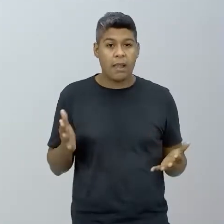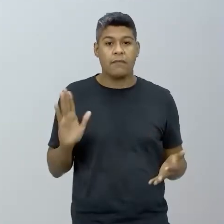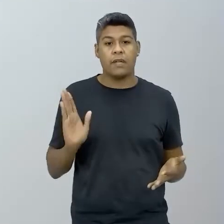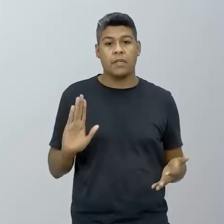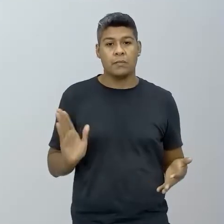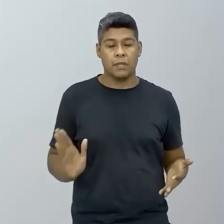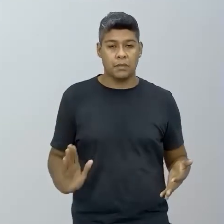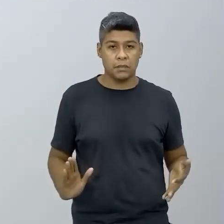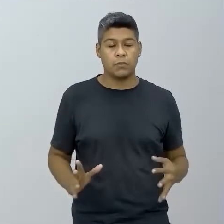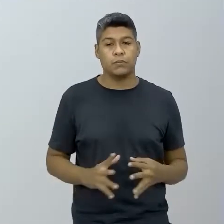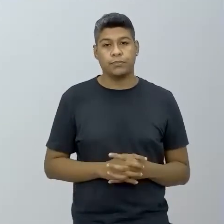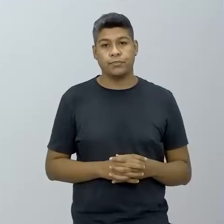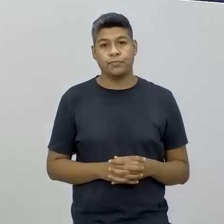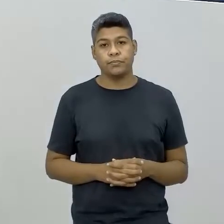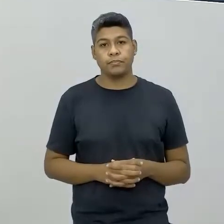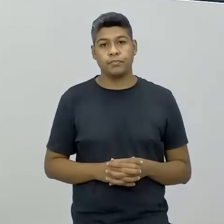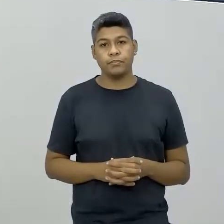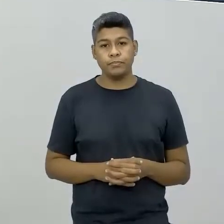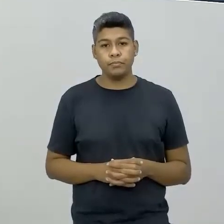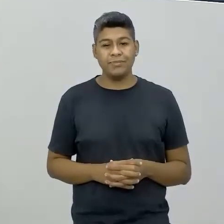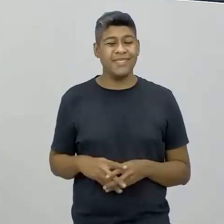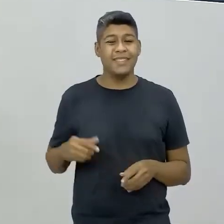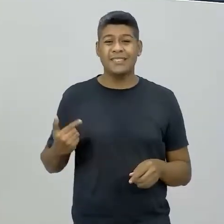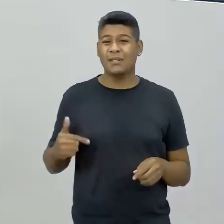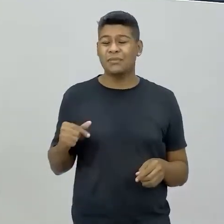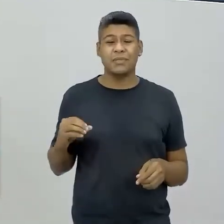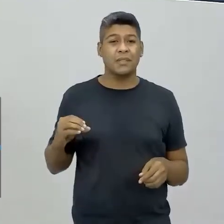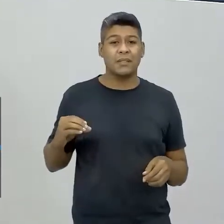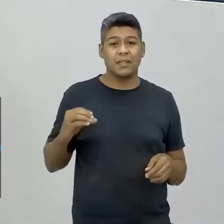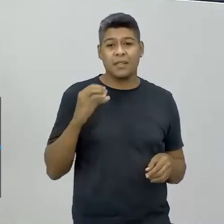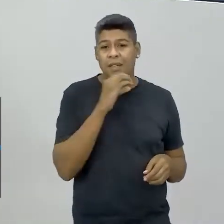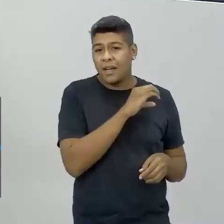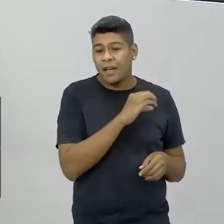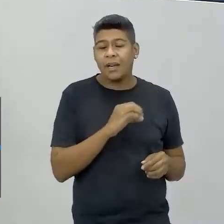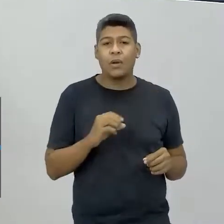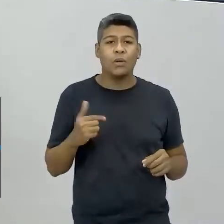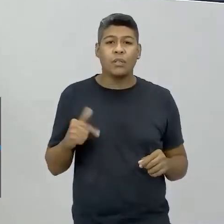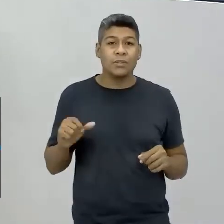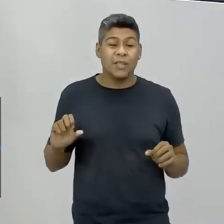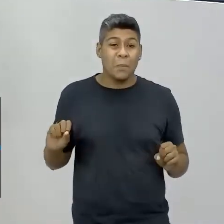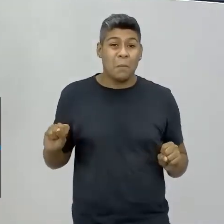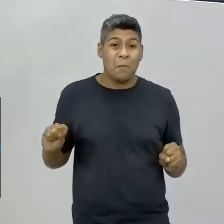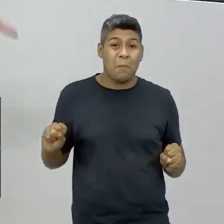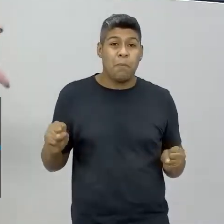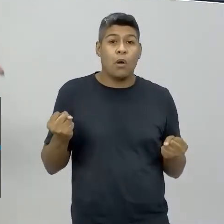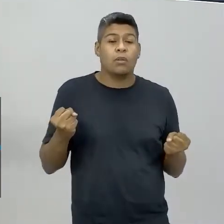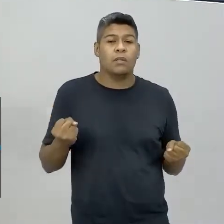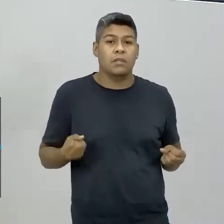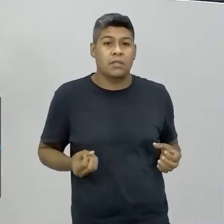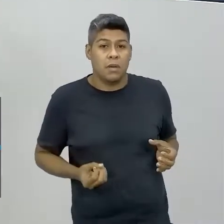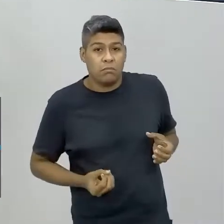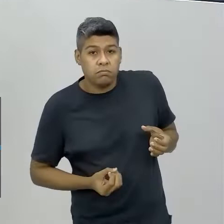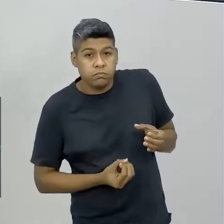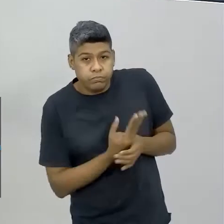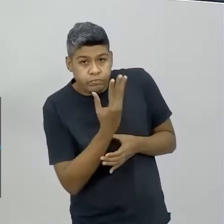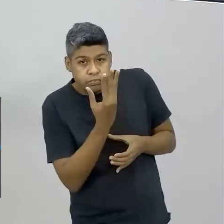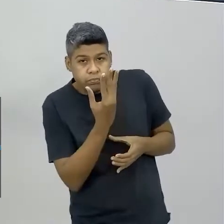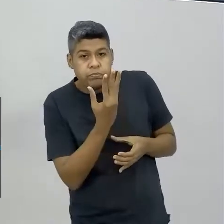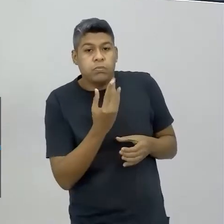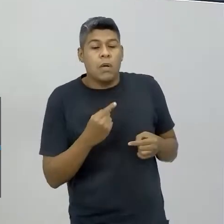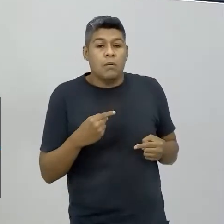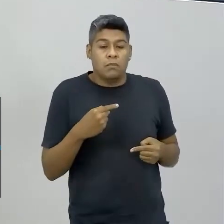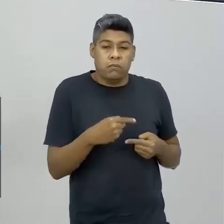tá certo? Então, ela não tem calor e não tem potencial suficiente para fazer girar uma